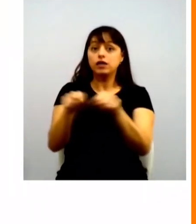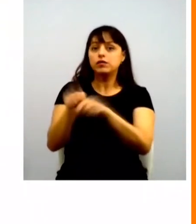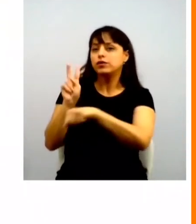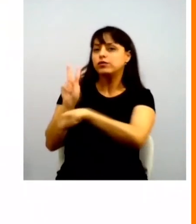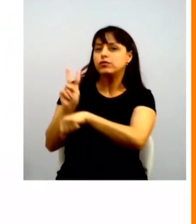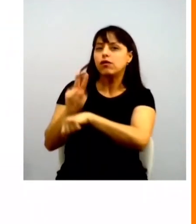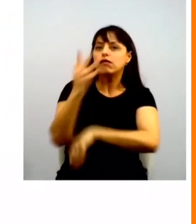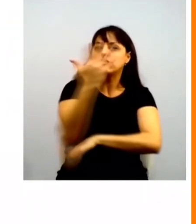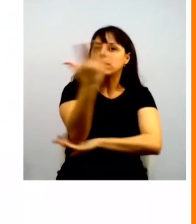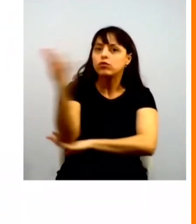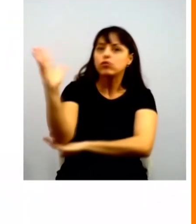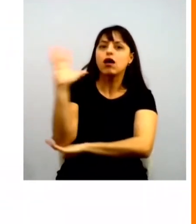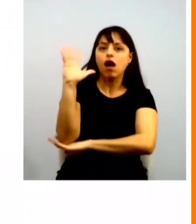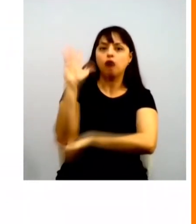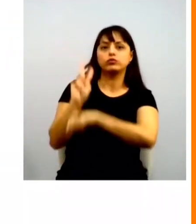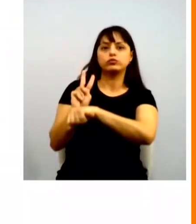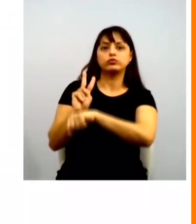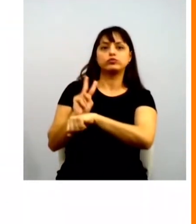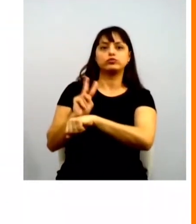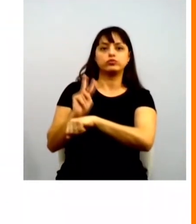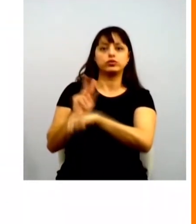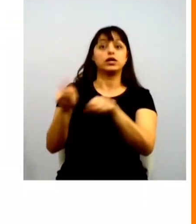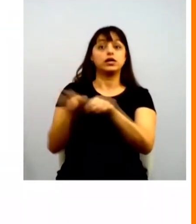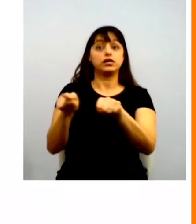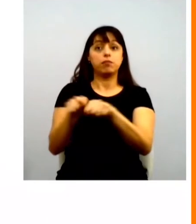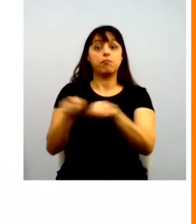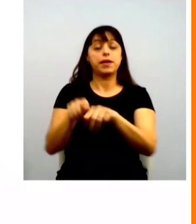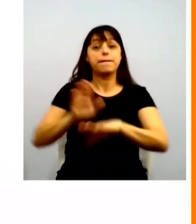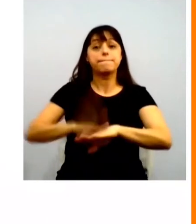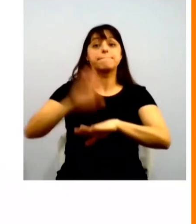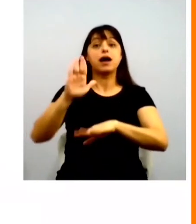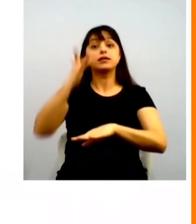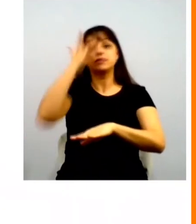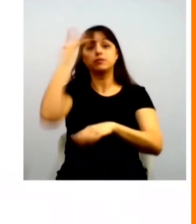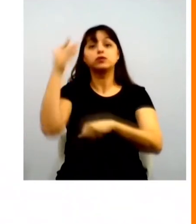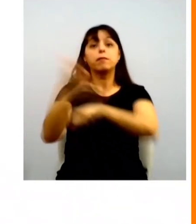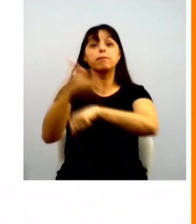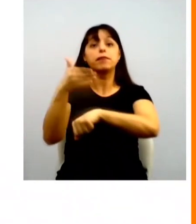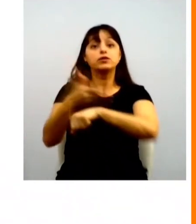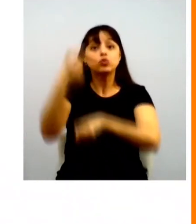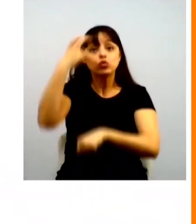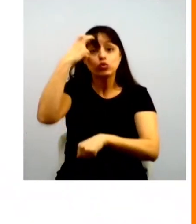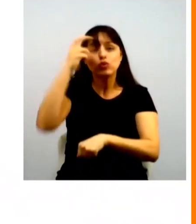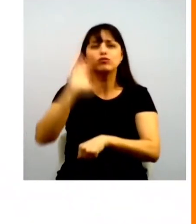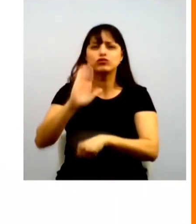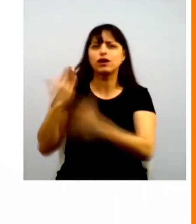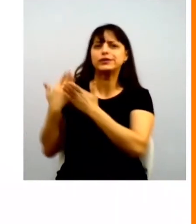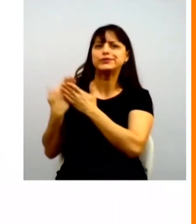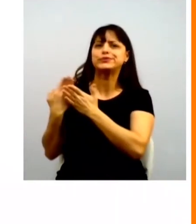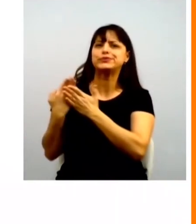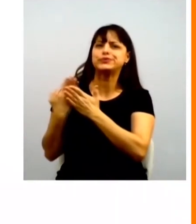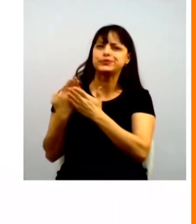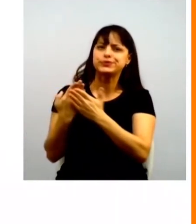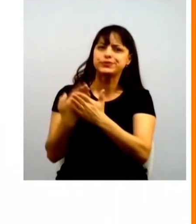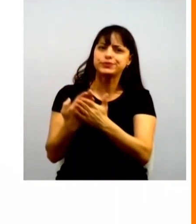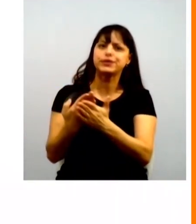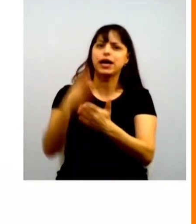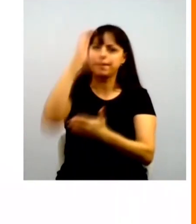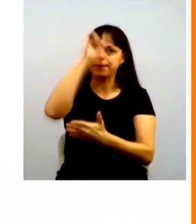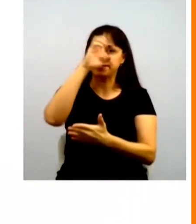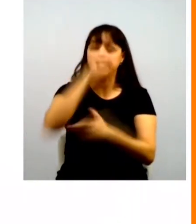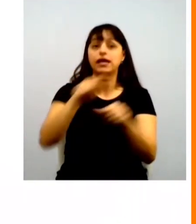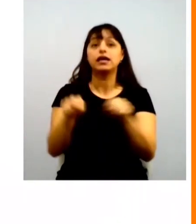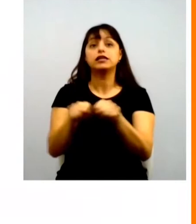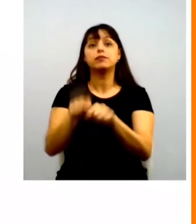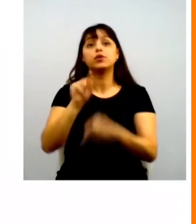aumentamos a participação na vida cultural que temos tratado, e, sobre todo, a cultura como contribuente